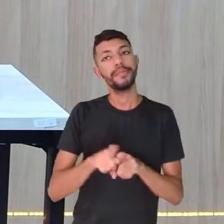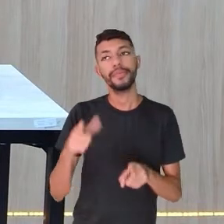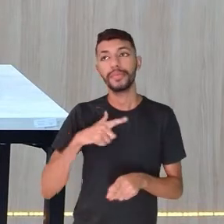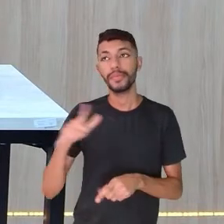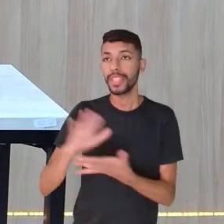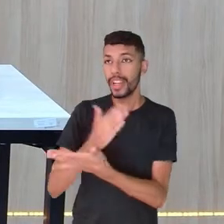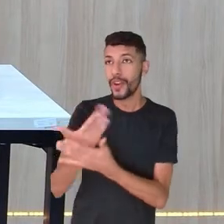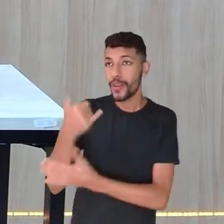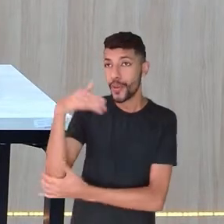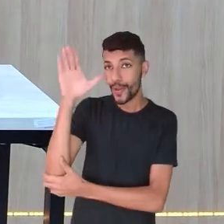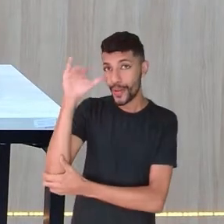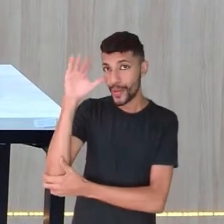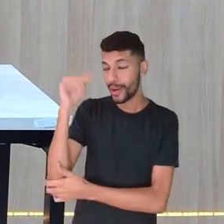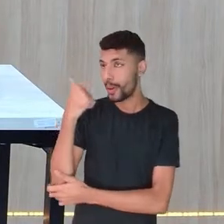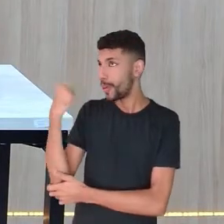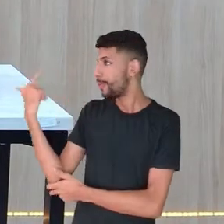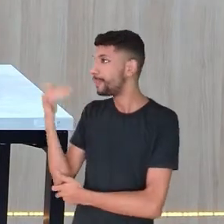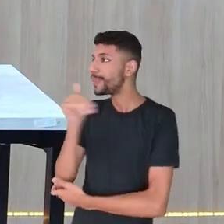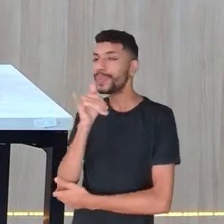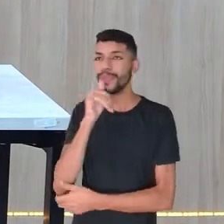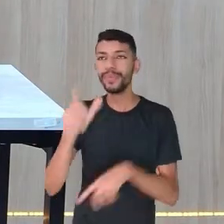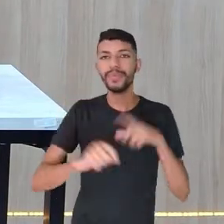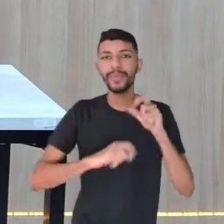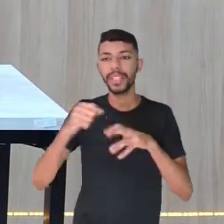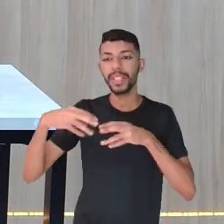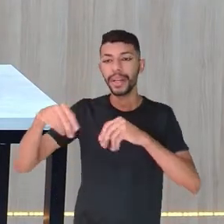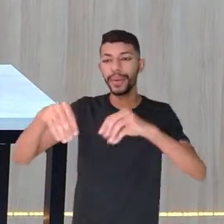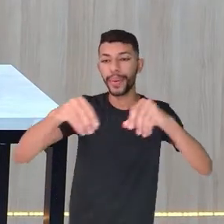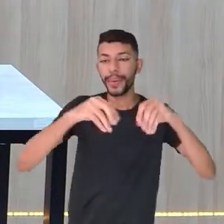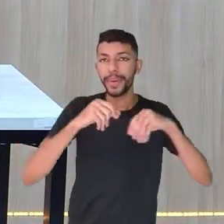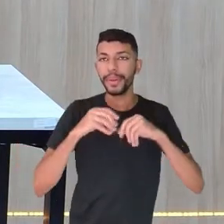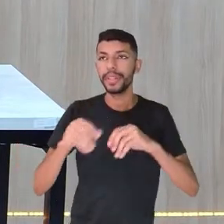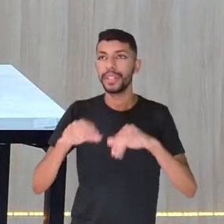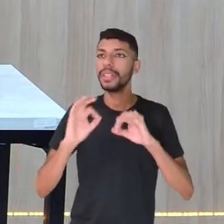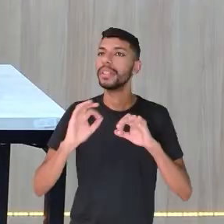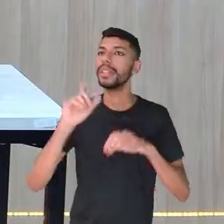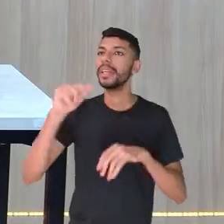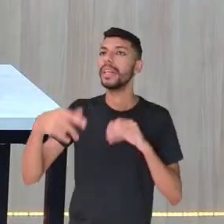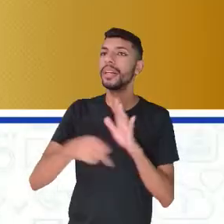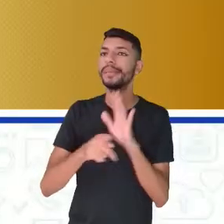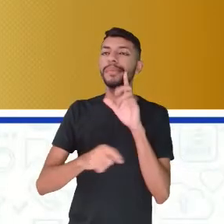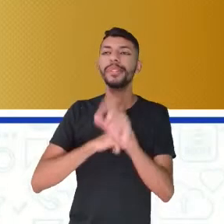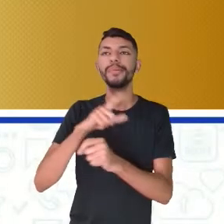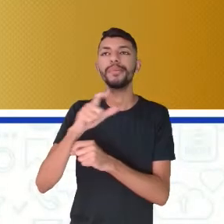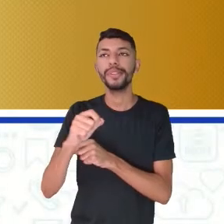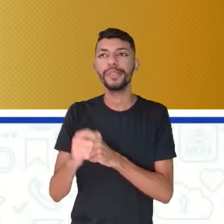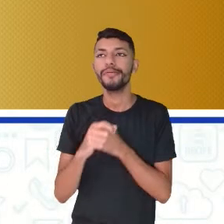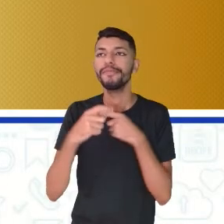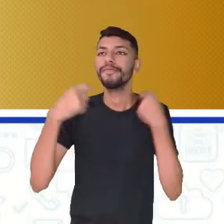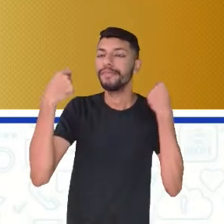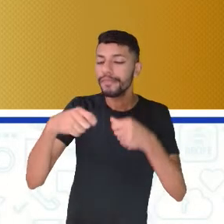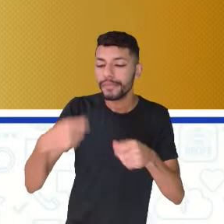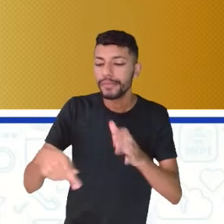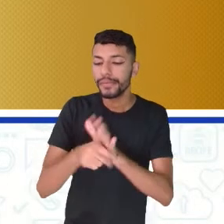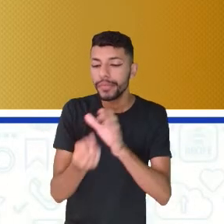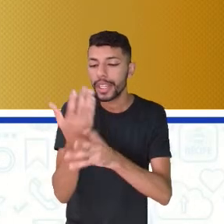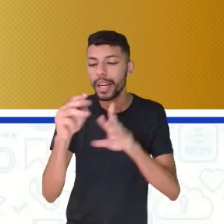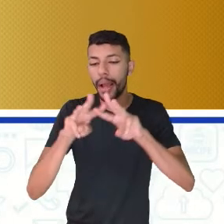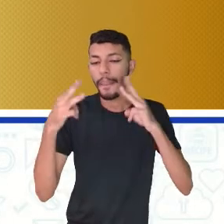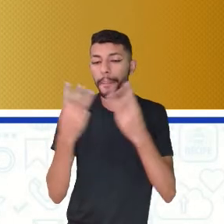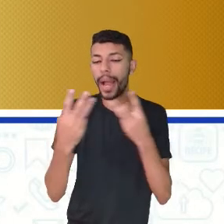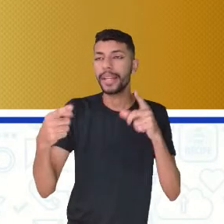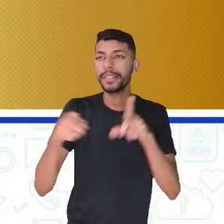pessoal. Então, um exemplo é a areia, que ela é indispensável na preparação da massa e do concreto usado nas